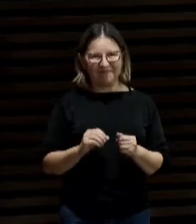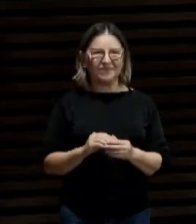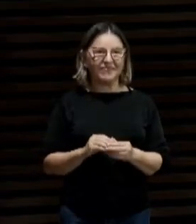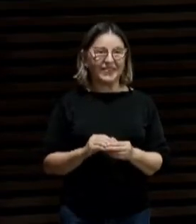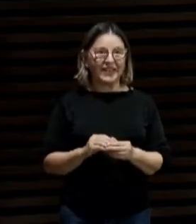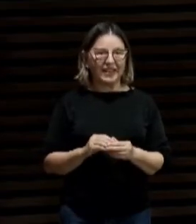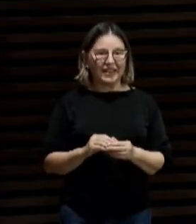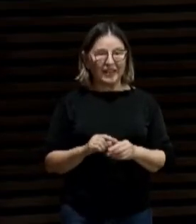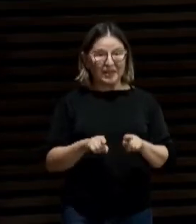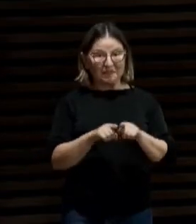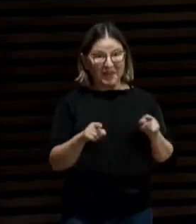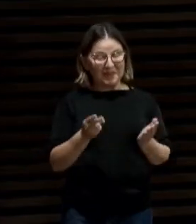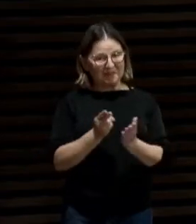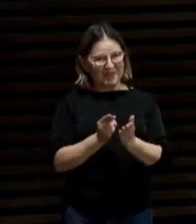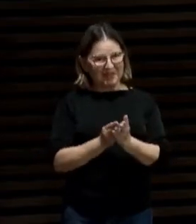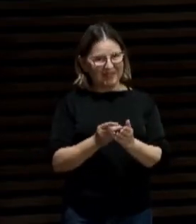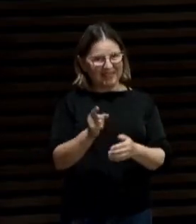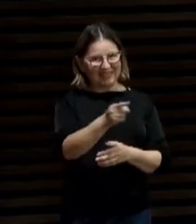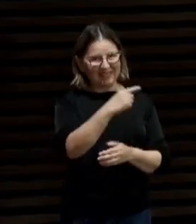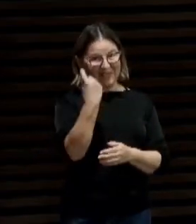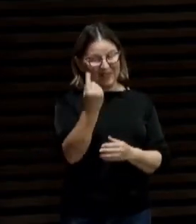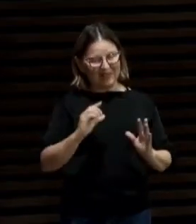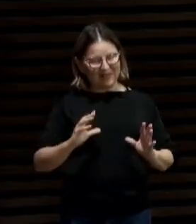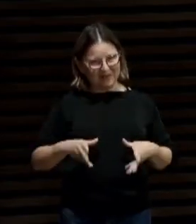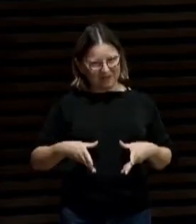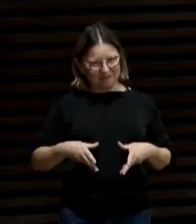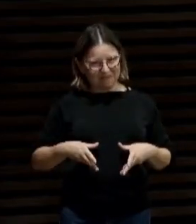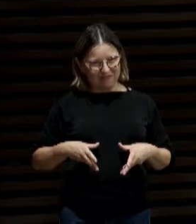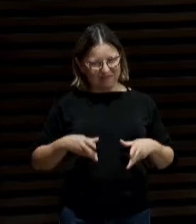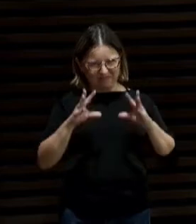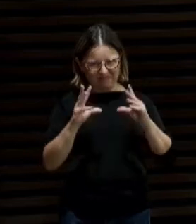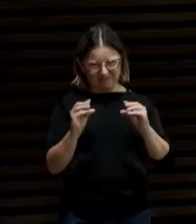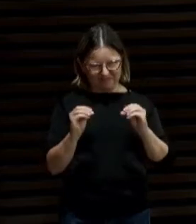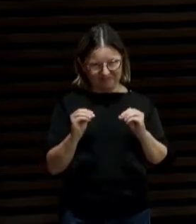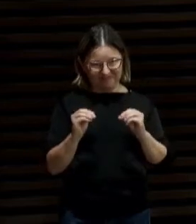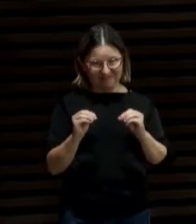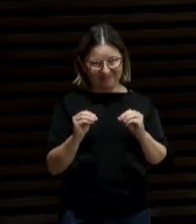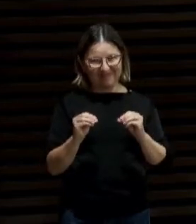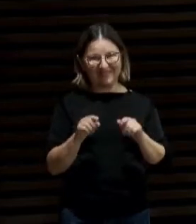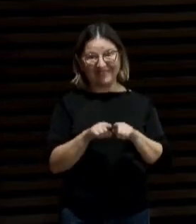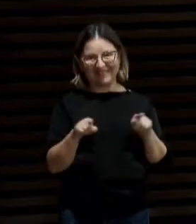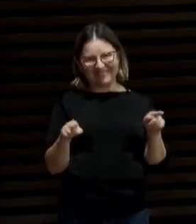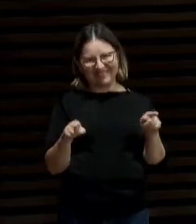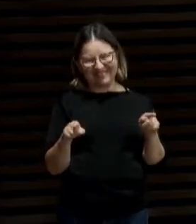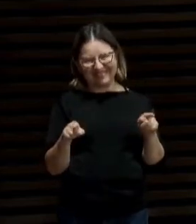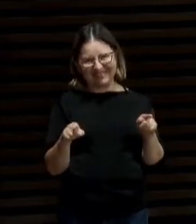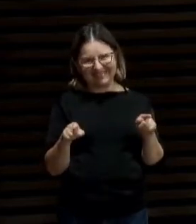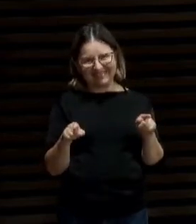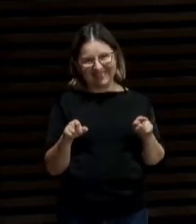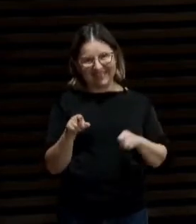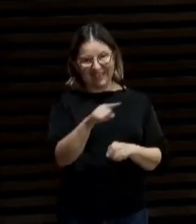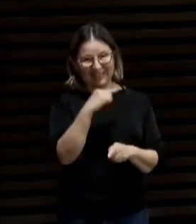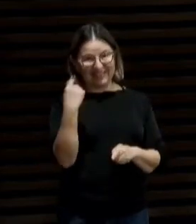Mas mesmo que o nosso homem exterior se corrompa, contudo, o nosso